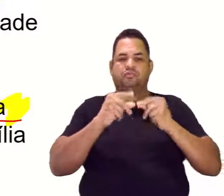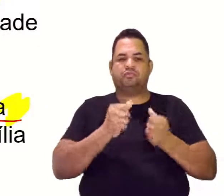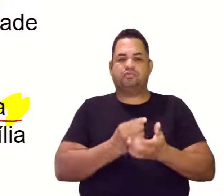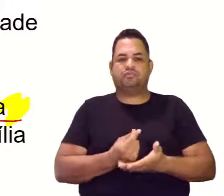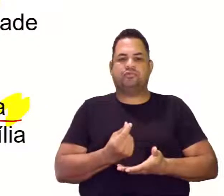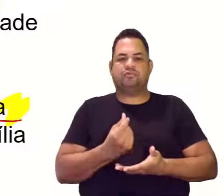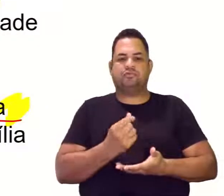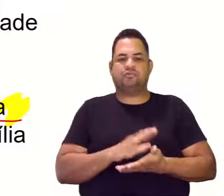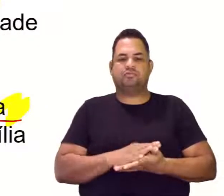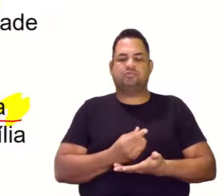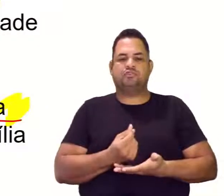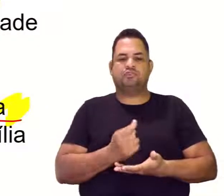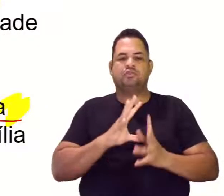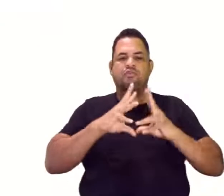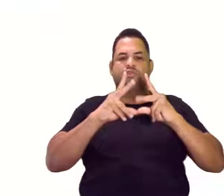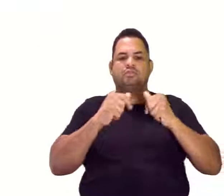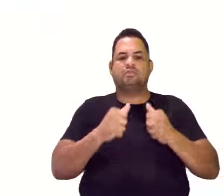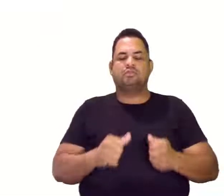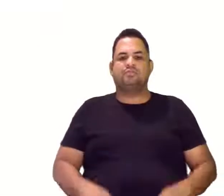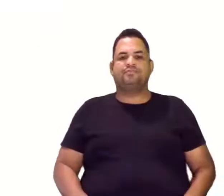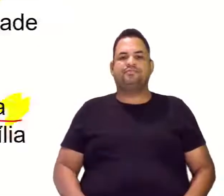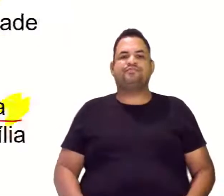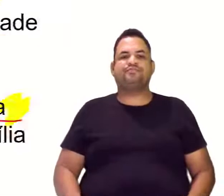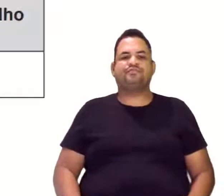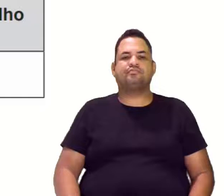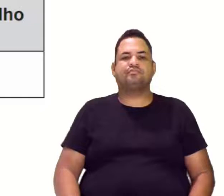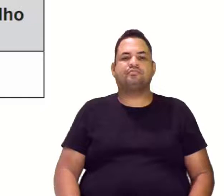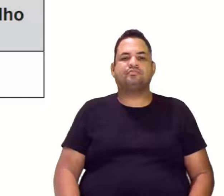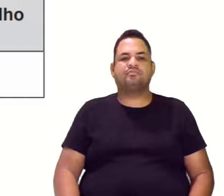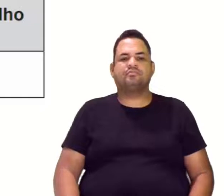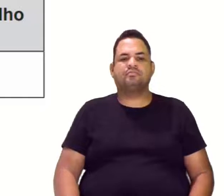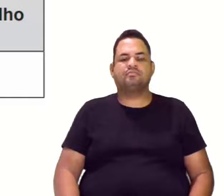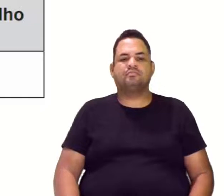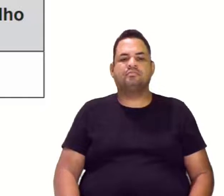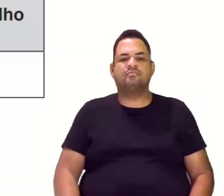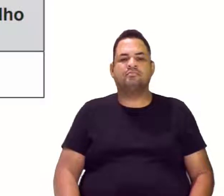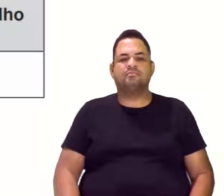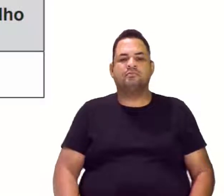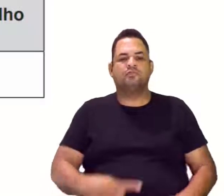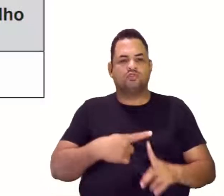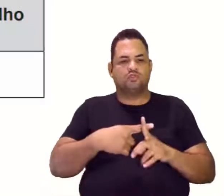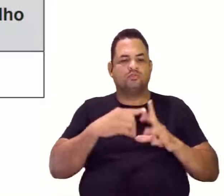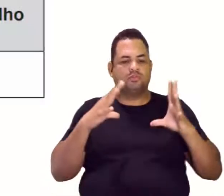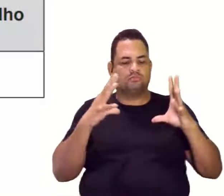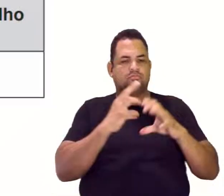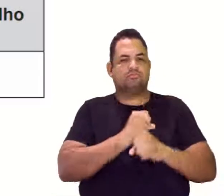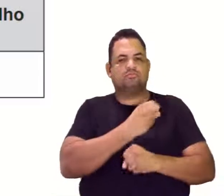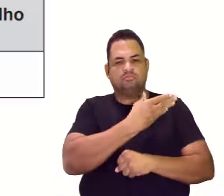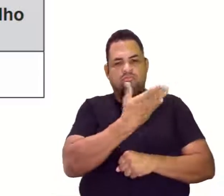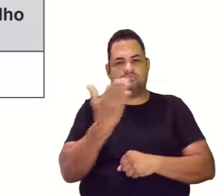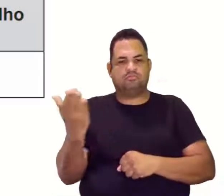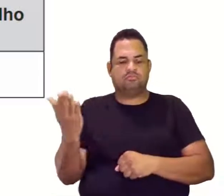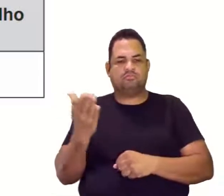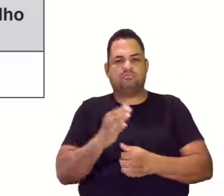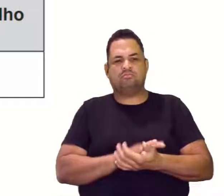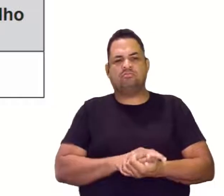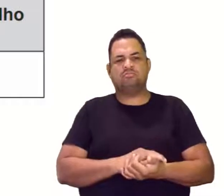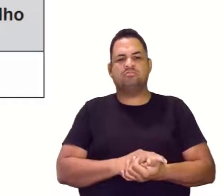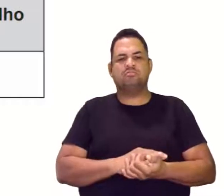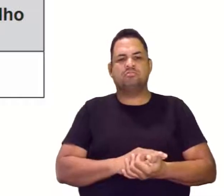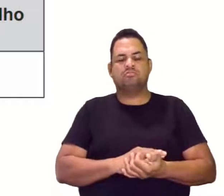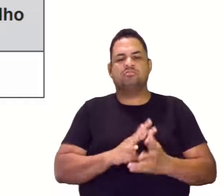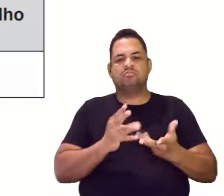manter o valor da renda, da despesa? Da renda não, da despesa. Então eu tenho que somar isso tudo, não tenho? Sim, sim. Vou somar 700 com